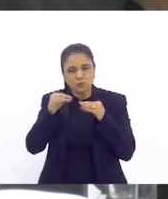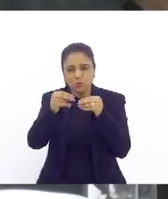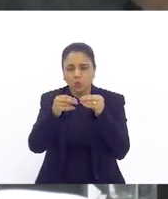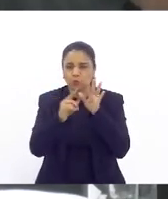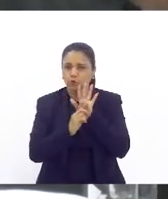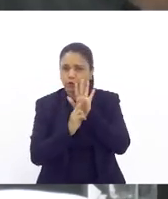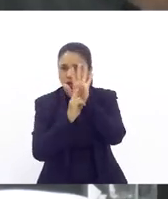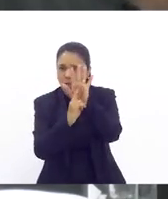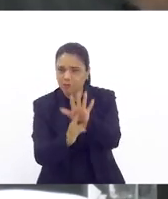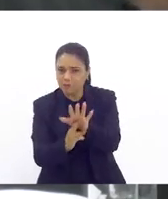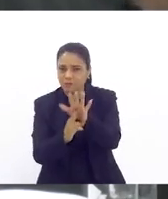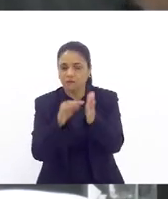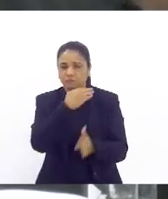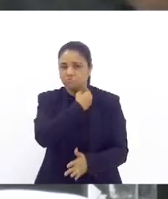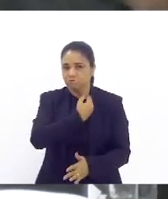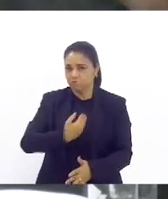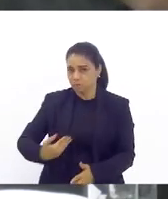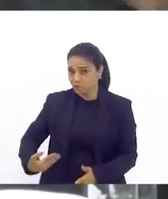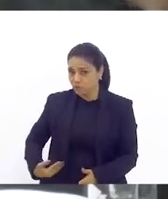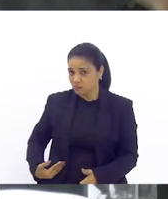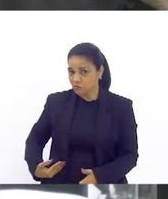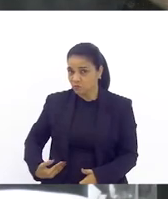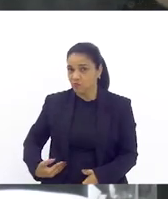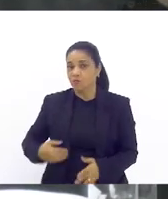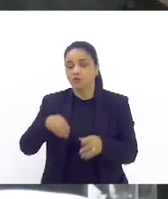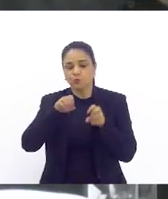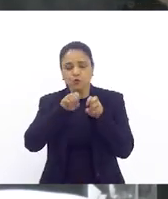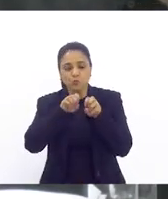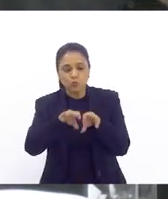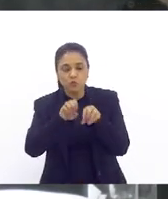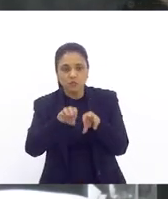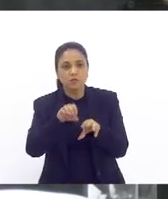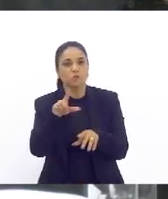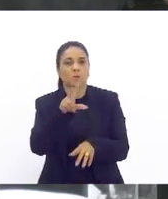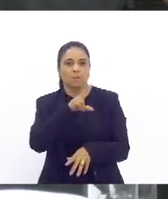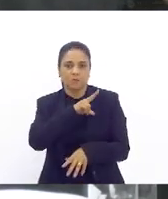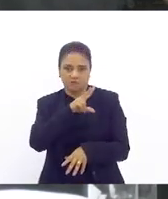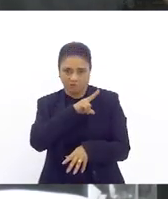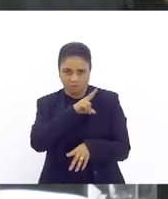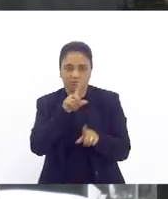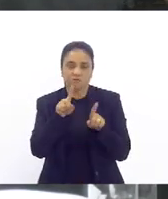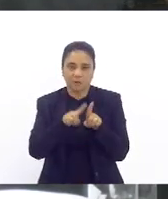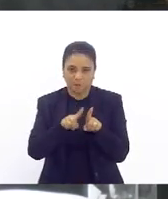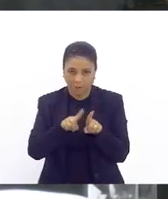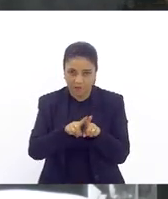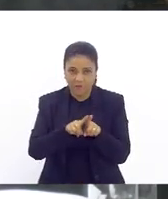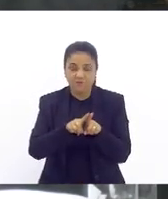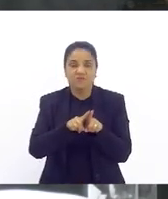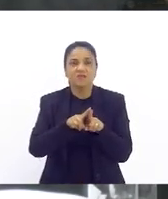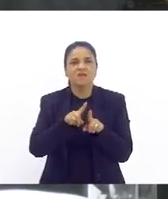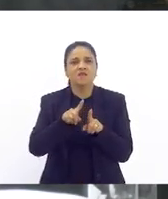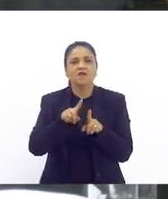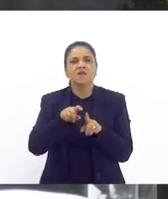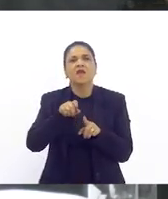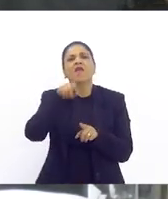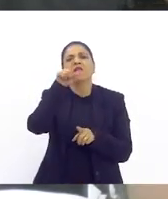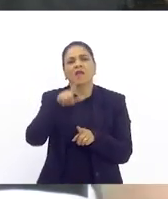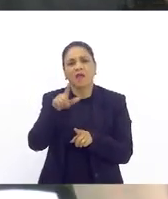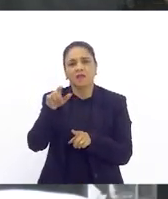representação pública e do ensino privado porque quem esteve na